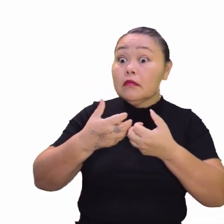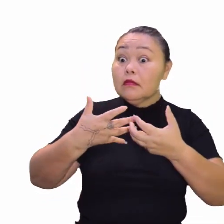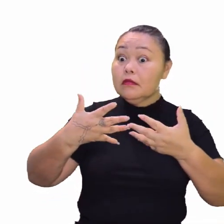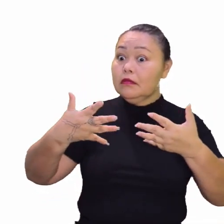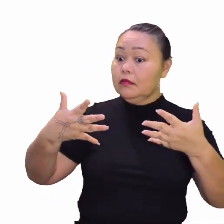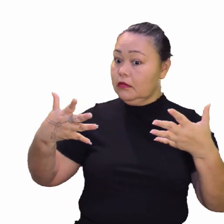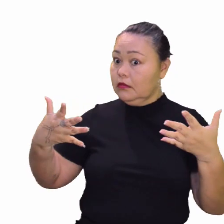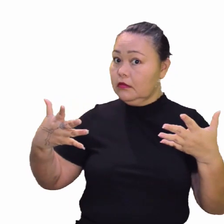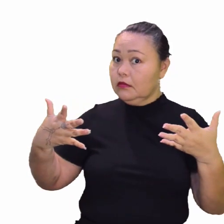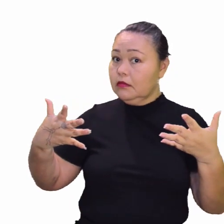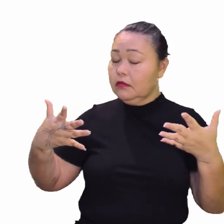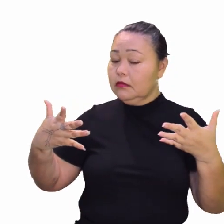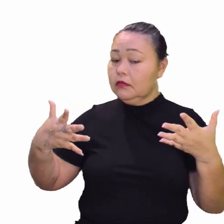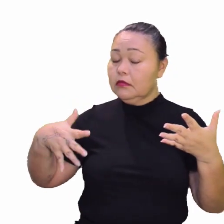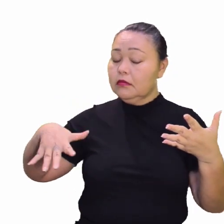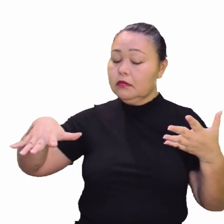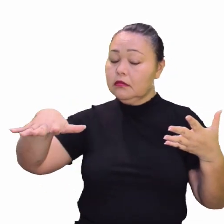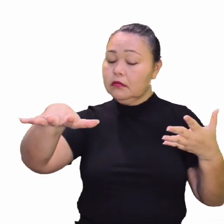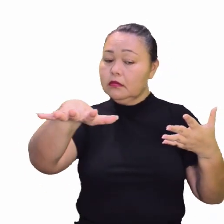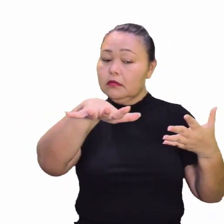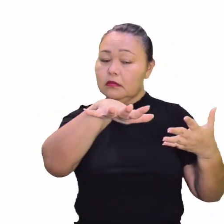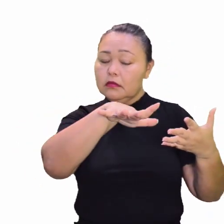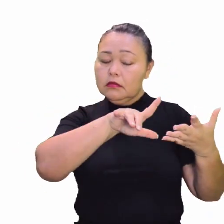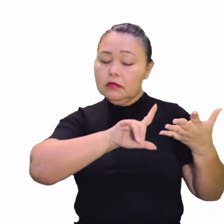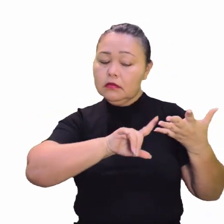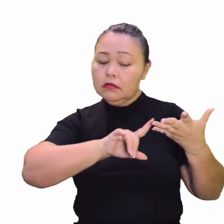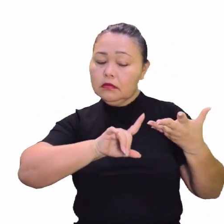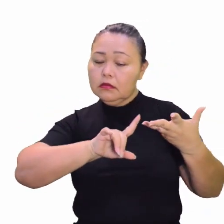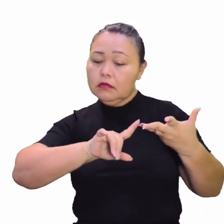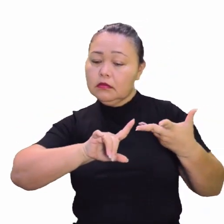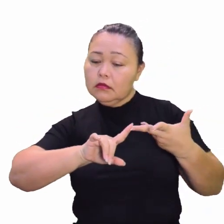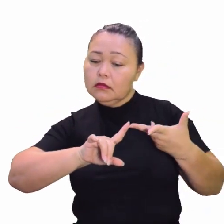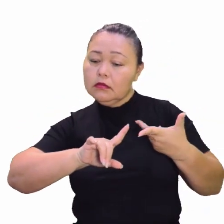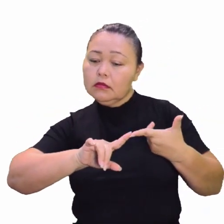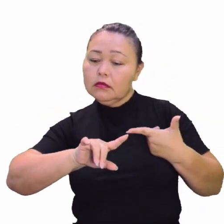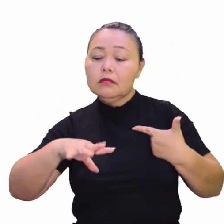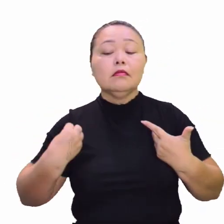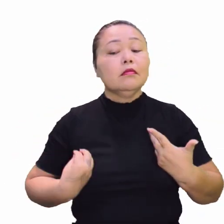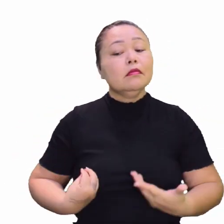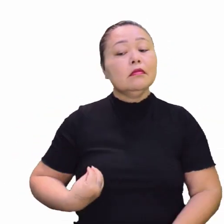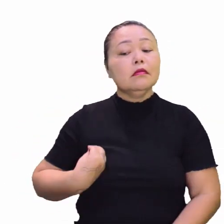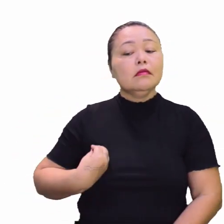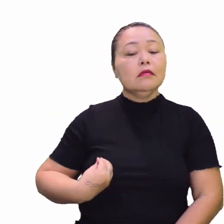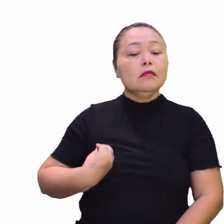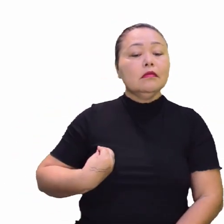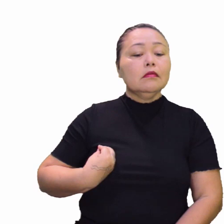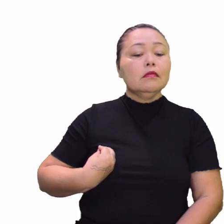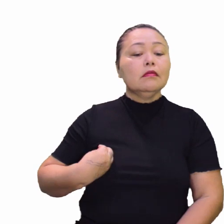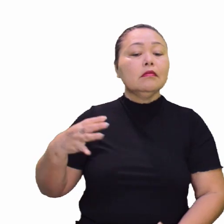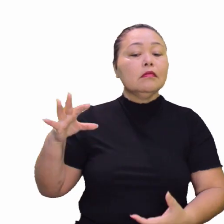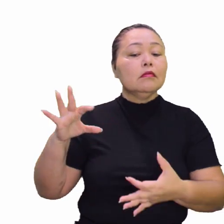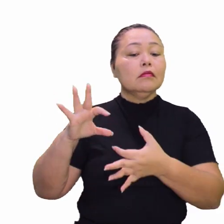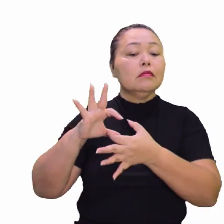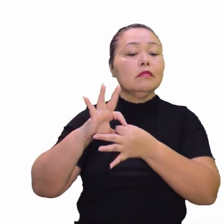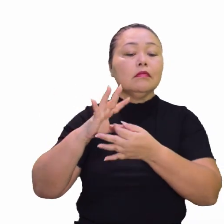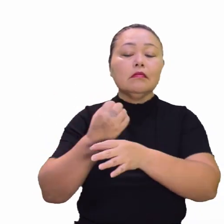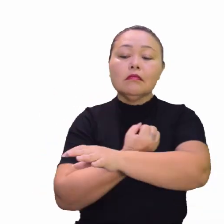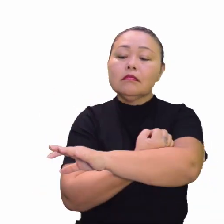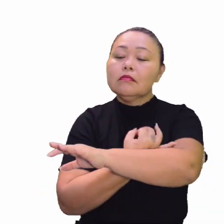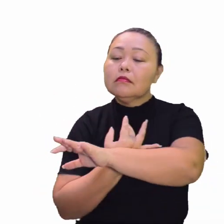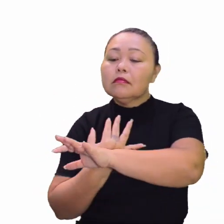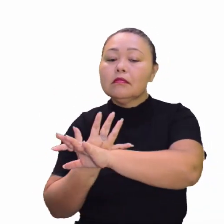imenso, isso que envolve várias formas de vida, entre elas a